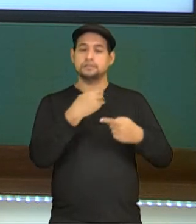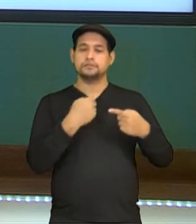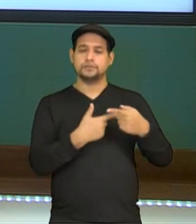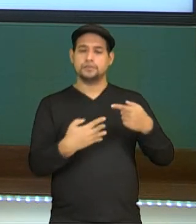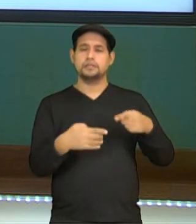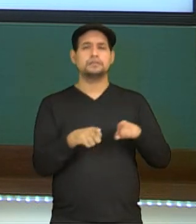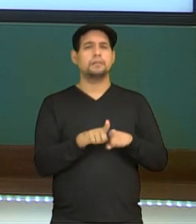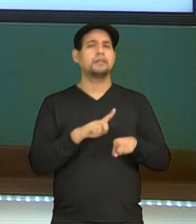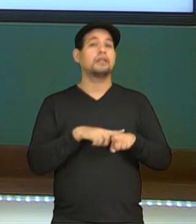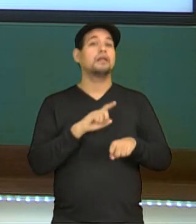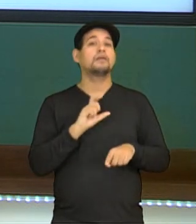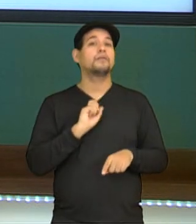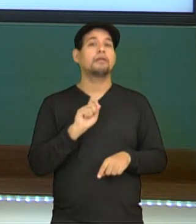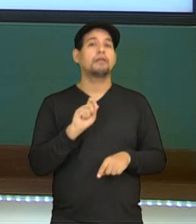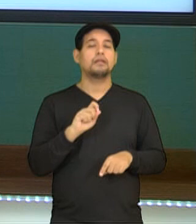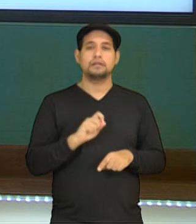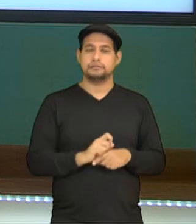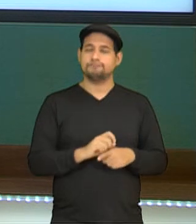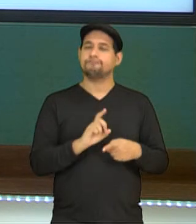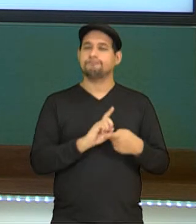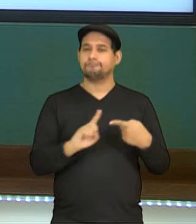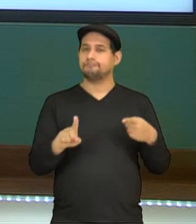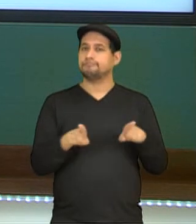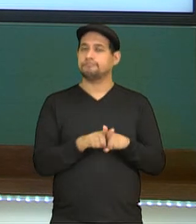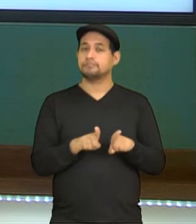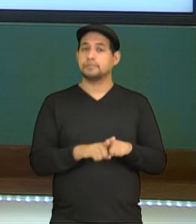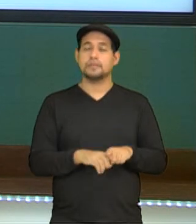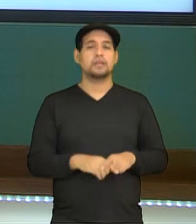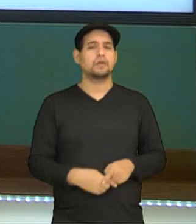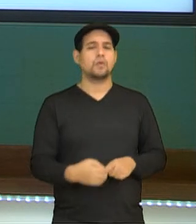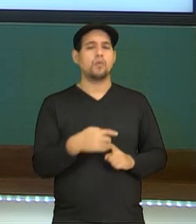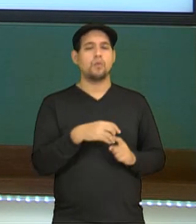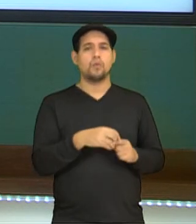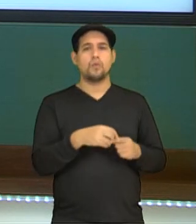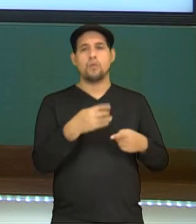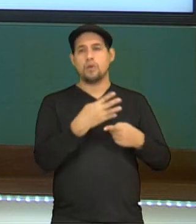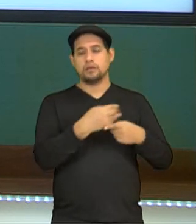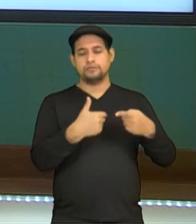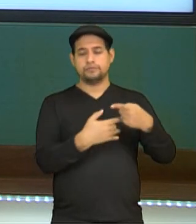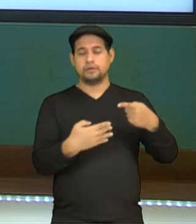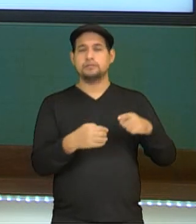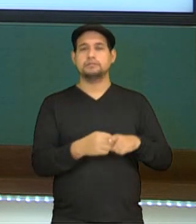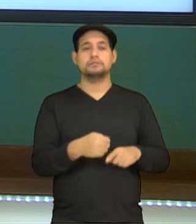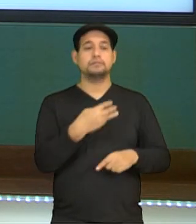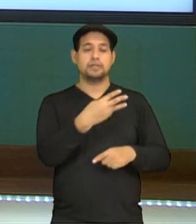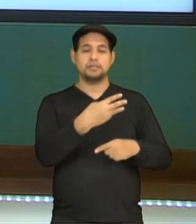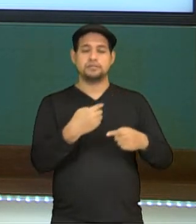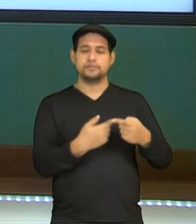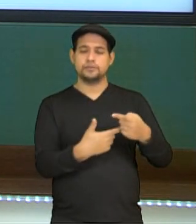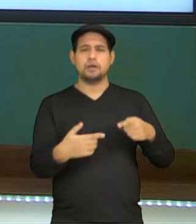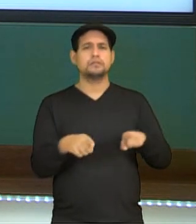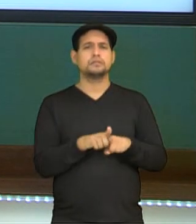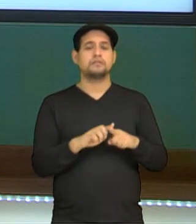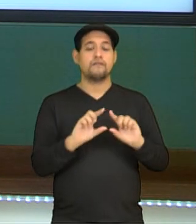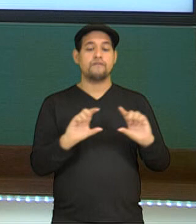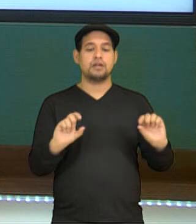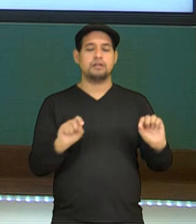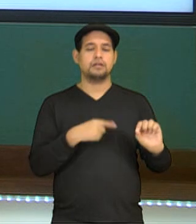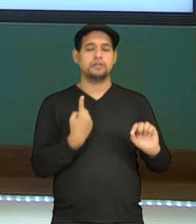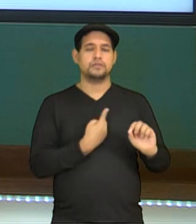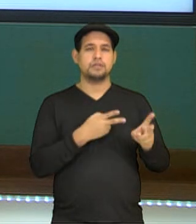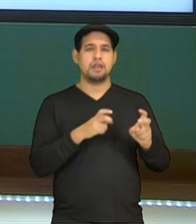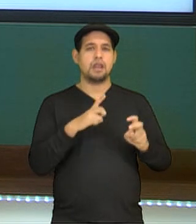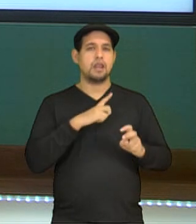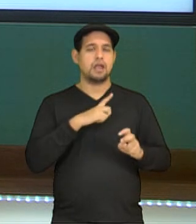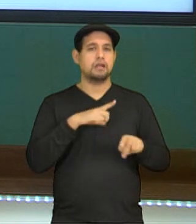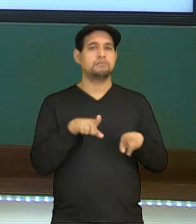24 e temos o mesmo denominador. Então, 4 sobre 24, né, e 3 sobre 24 são as frações que nós encontramos,